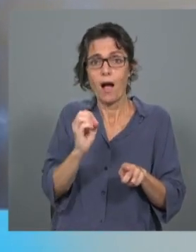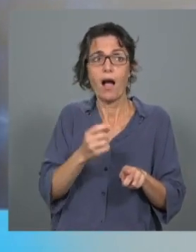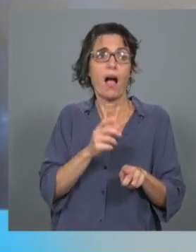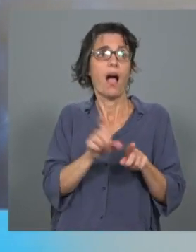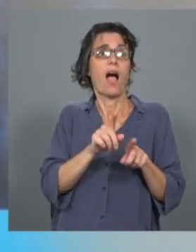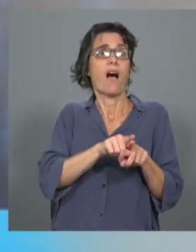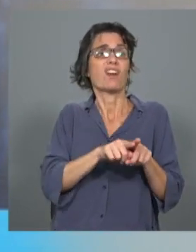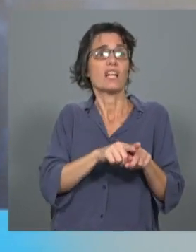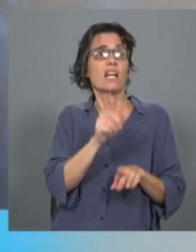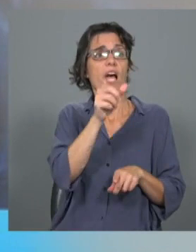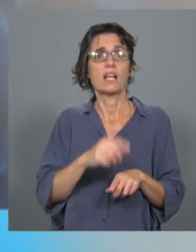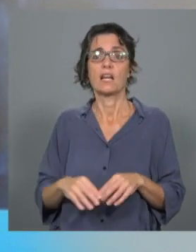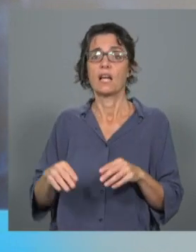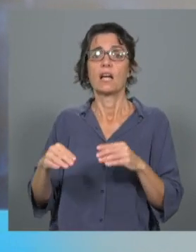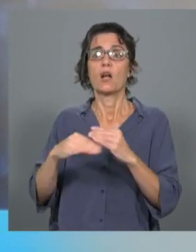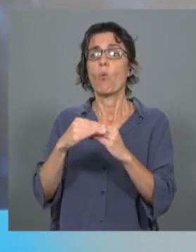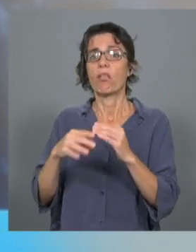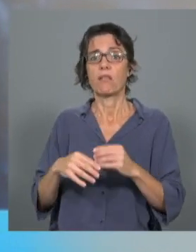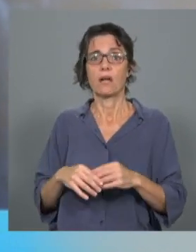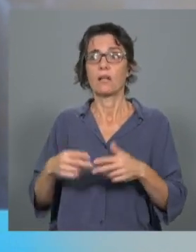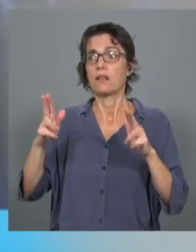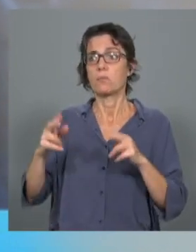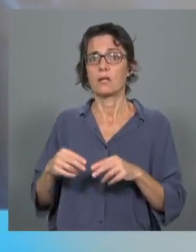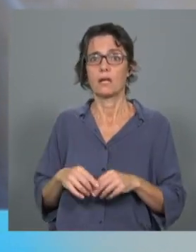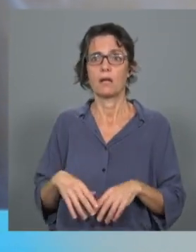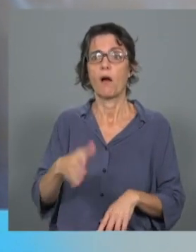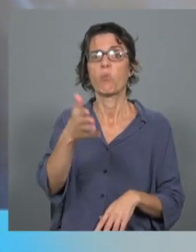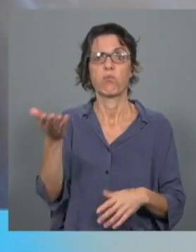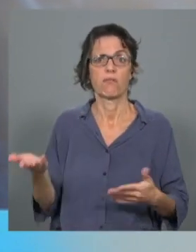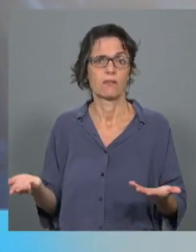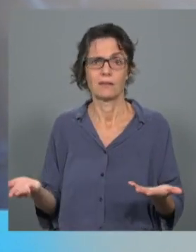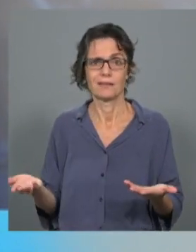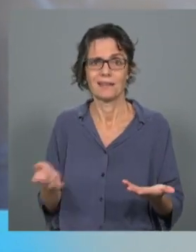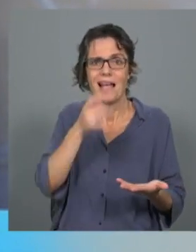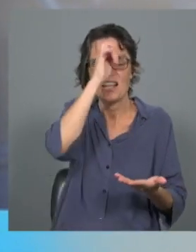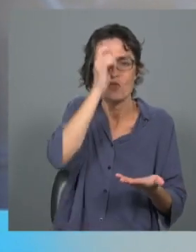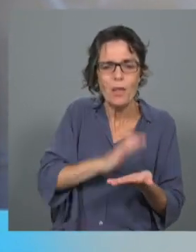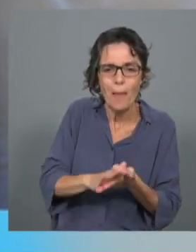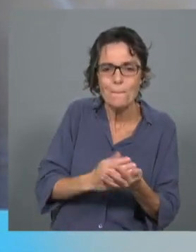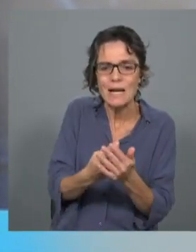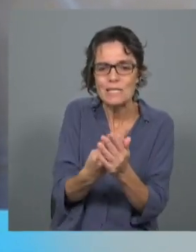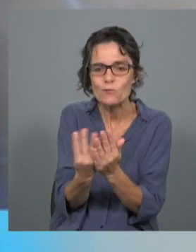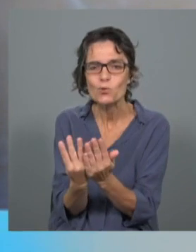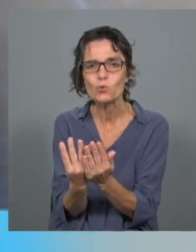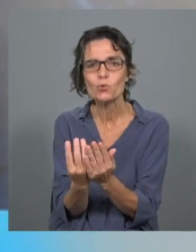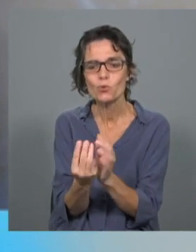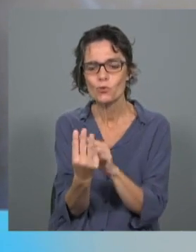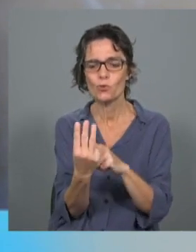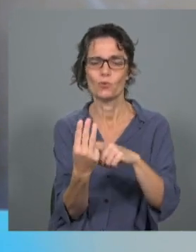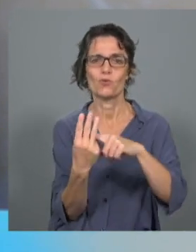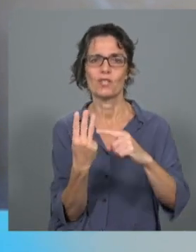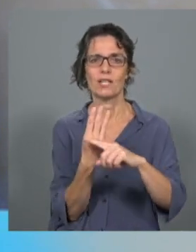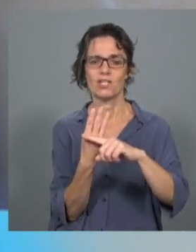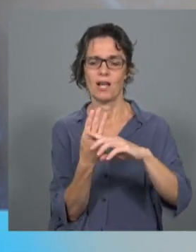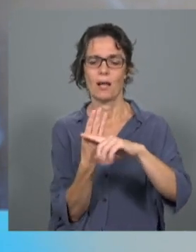podemos falar de muita igualdade, podemos falar da liberdade, mas isso são palavras. E se nós não respeitarmos a crença do outro, a